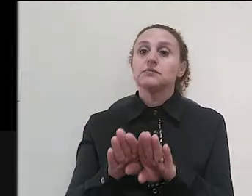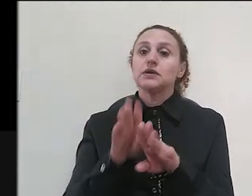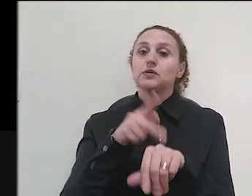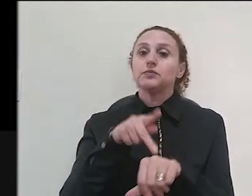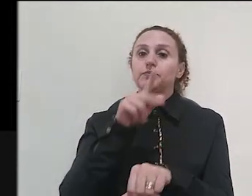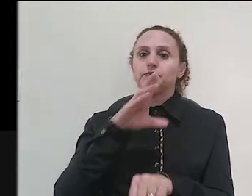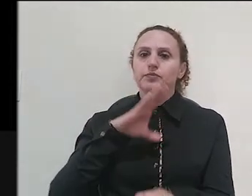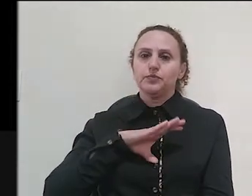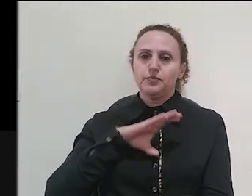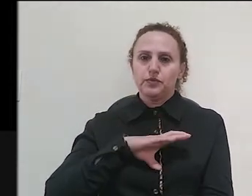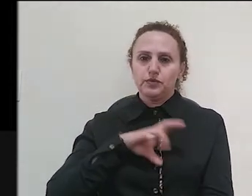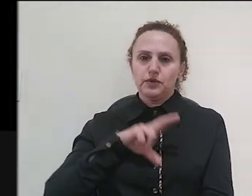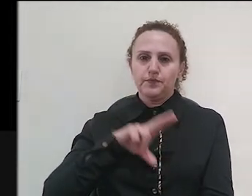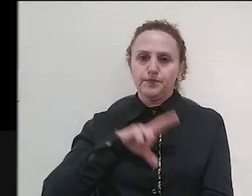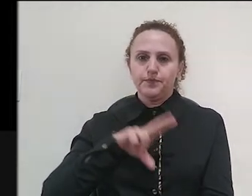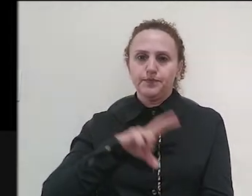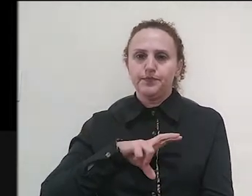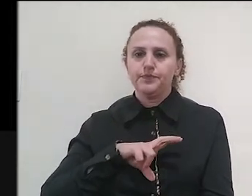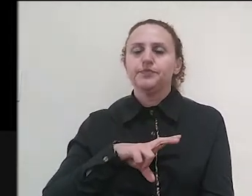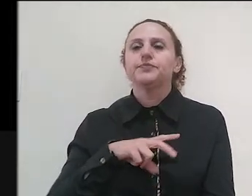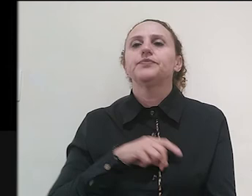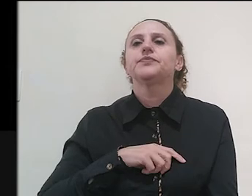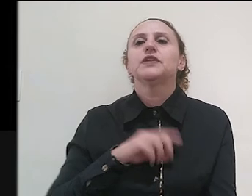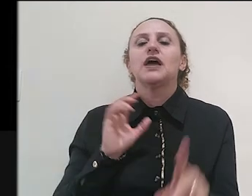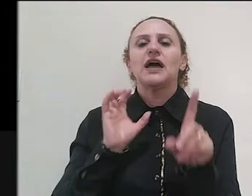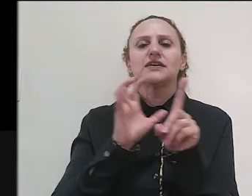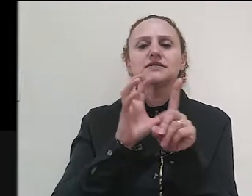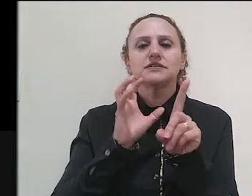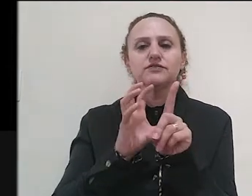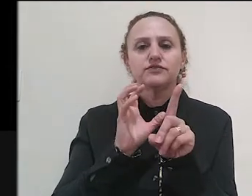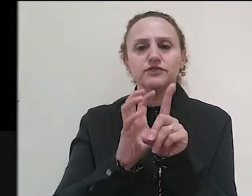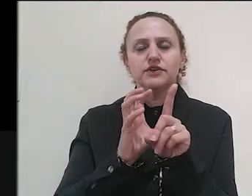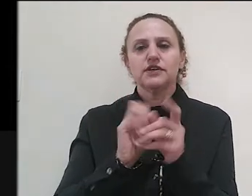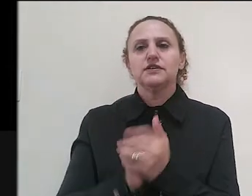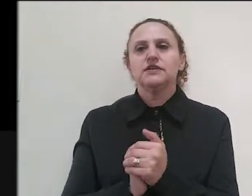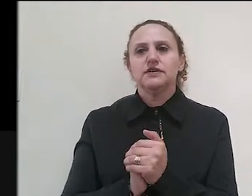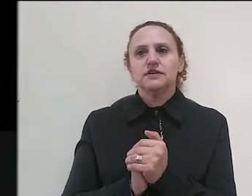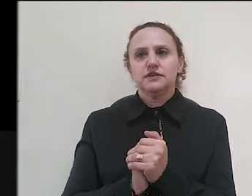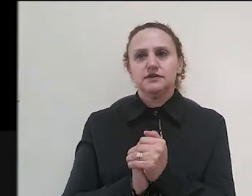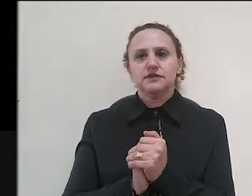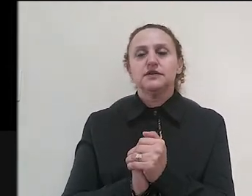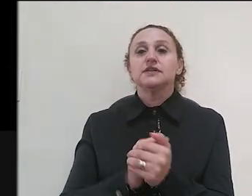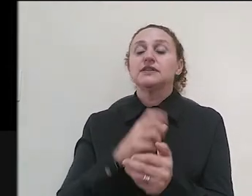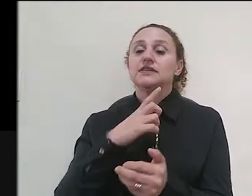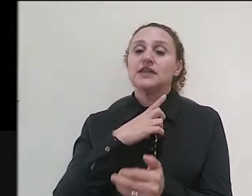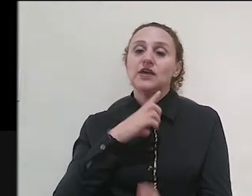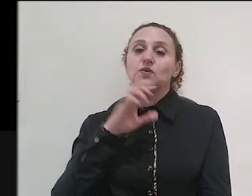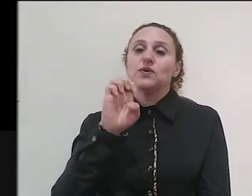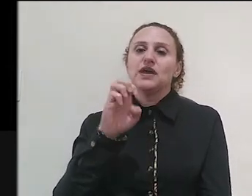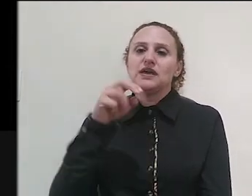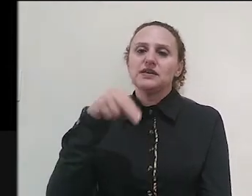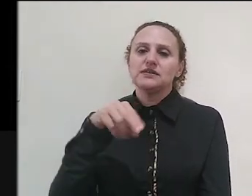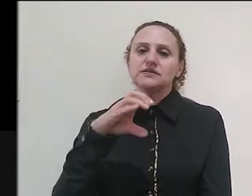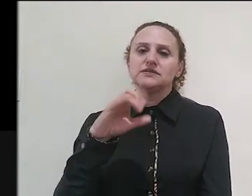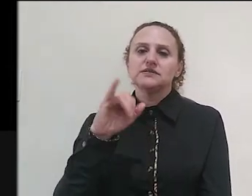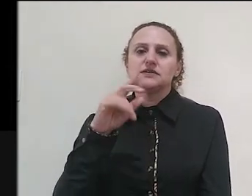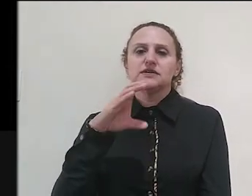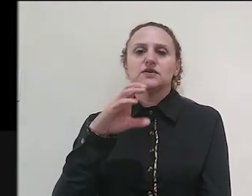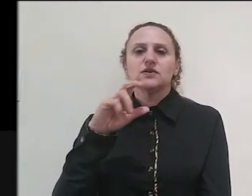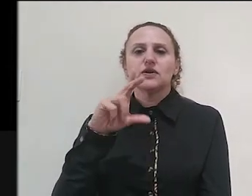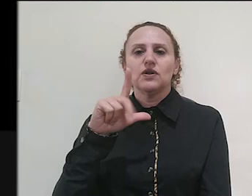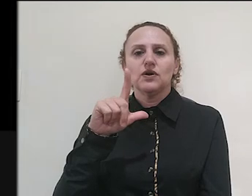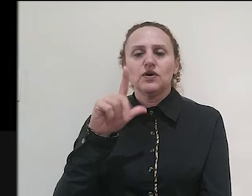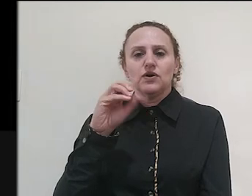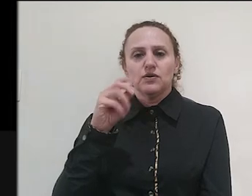as influências ideológicas do neoclassicismo. A gente tem o enciclopedismo, então a gente tem do Diderot,